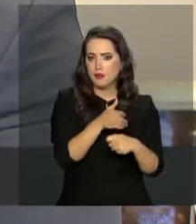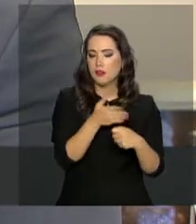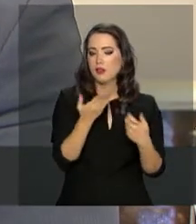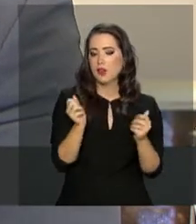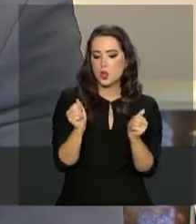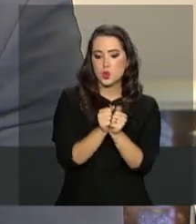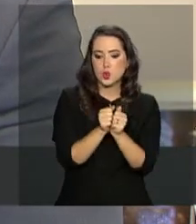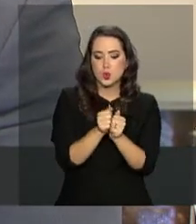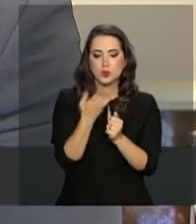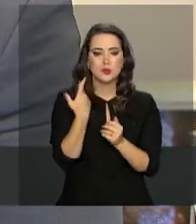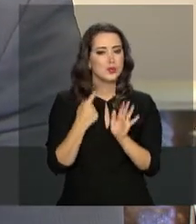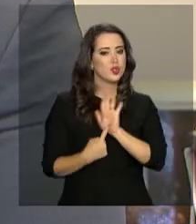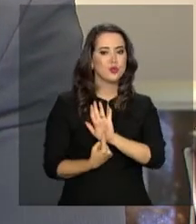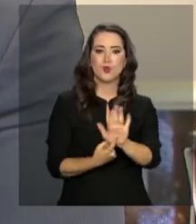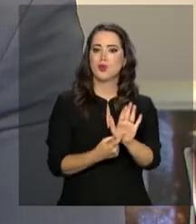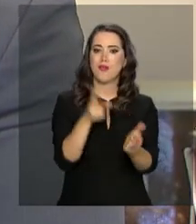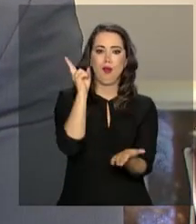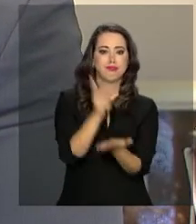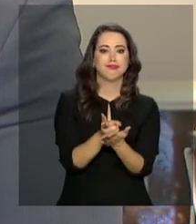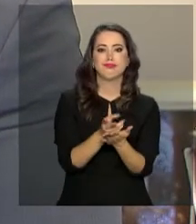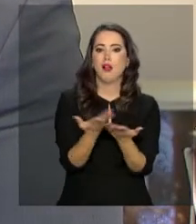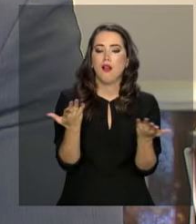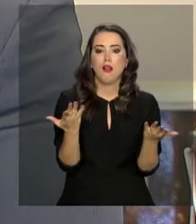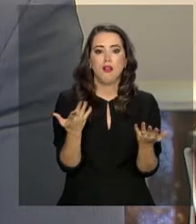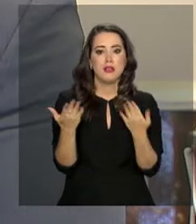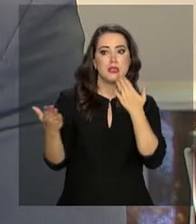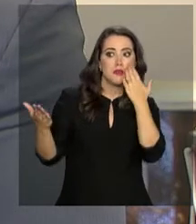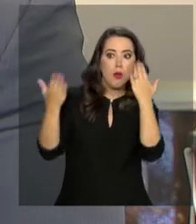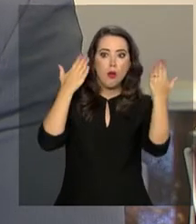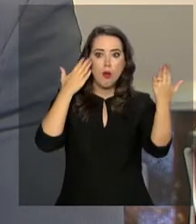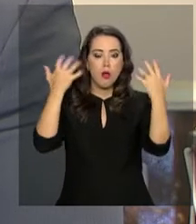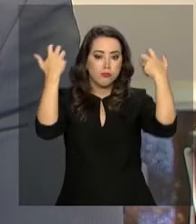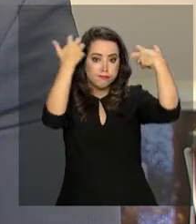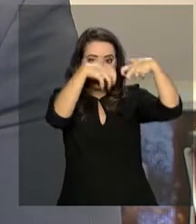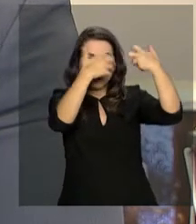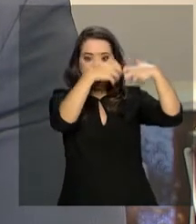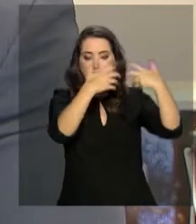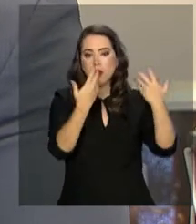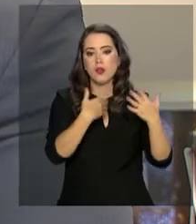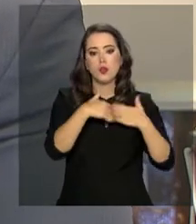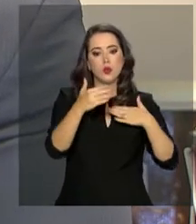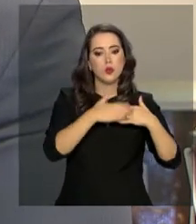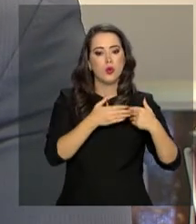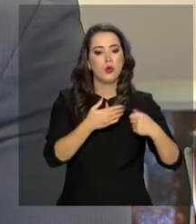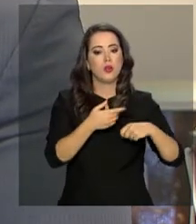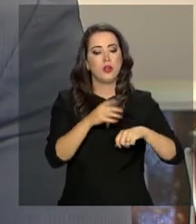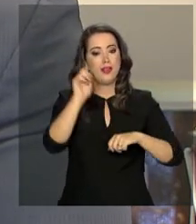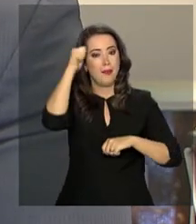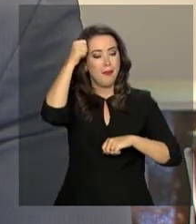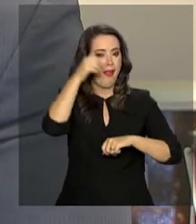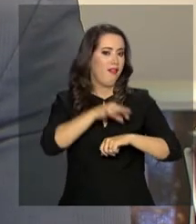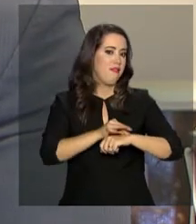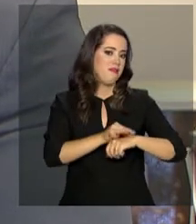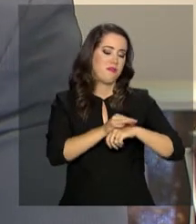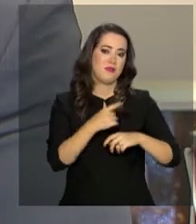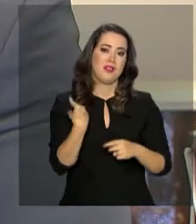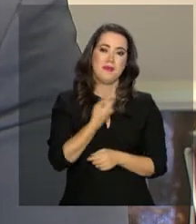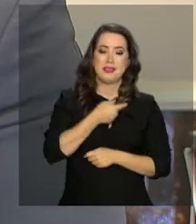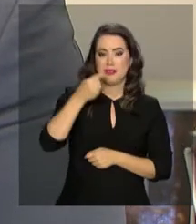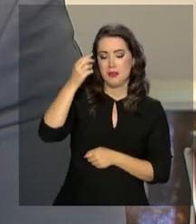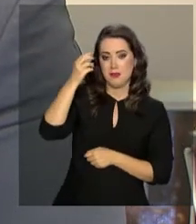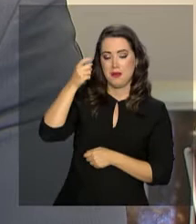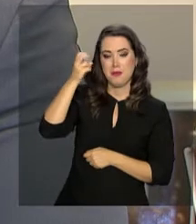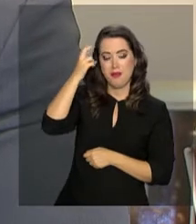mostrar o óbvio que o intelecto a capacidade inteligência de pedir também a cor da pele que a minha inteligência